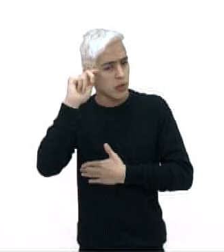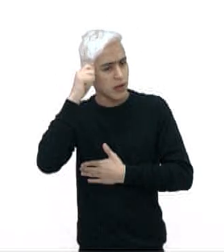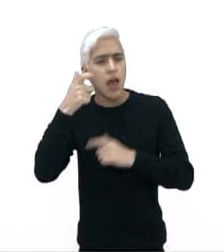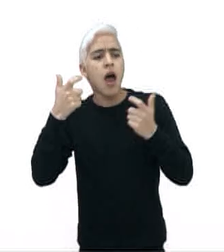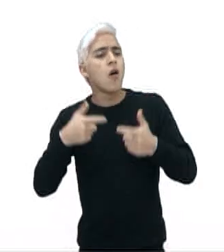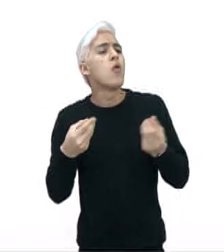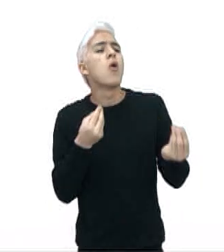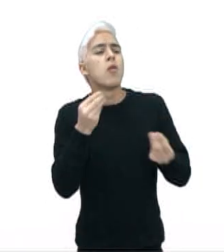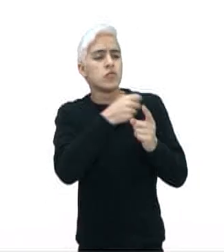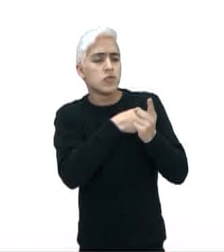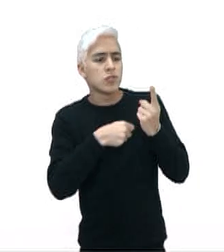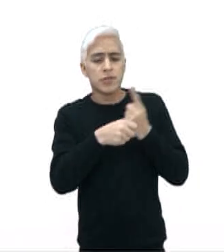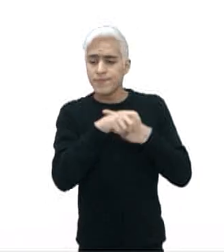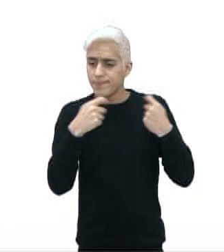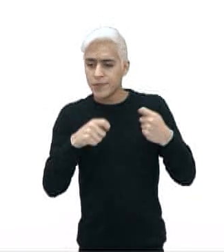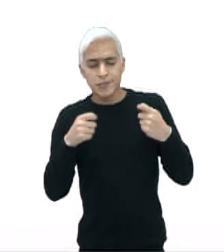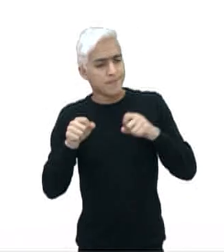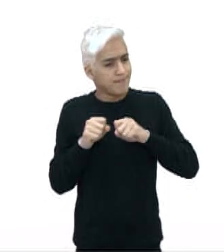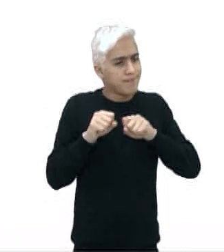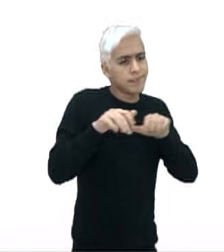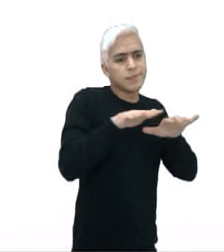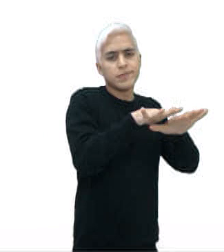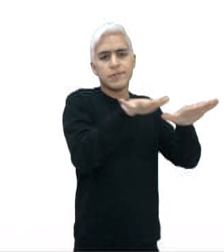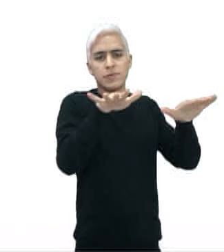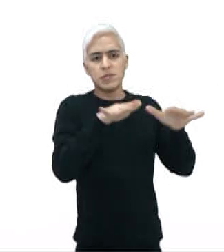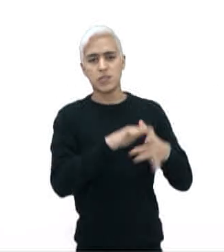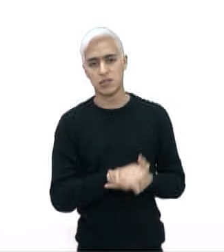na sociedade.